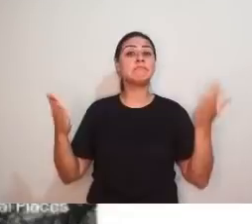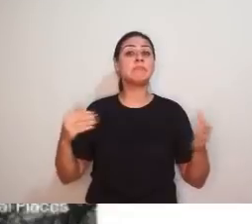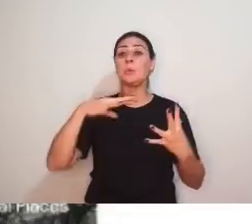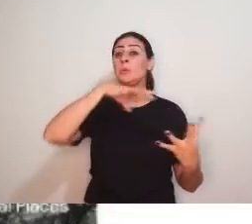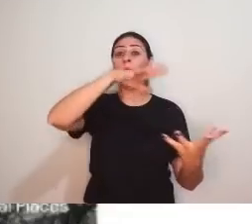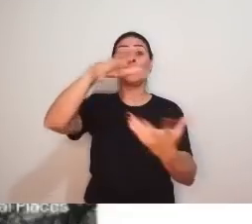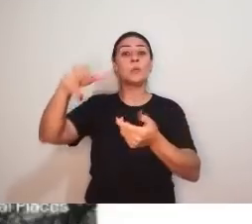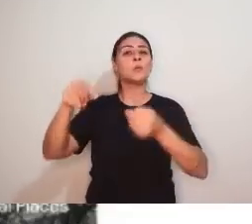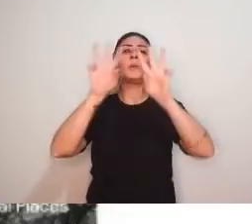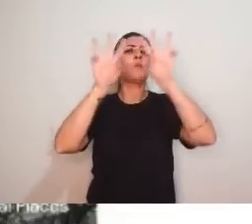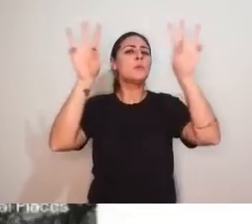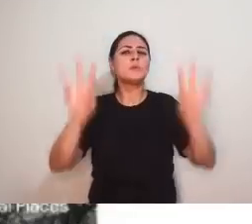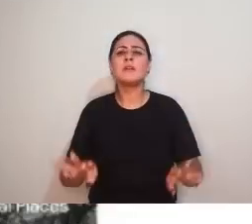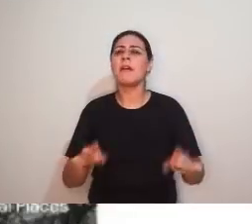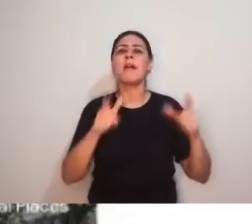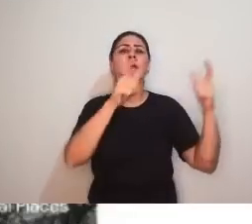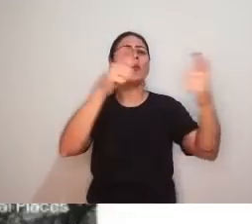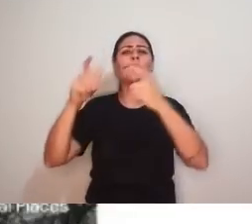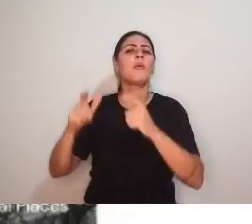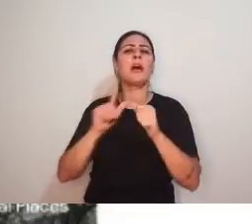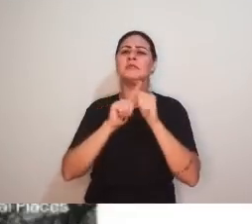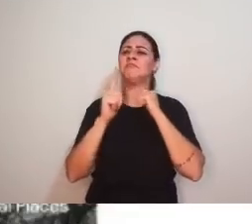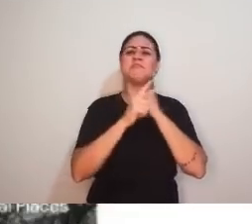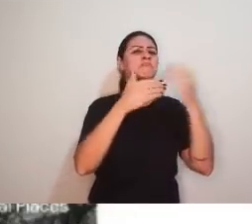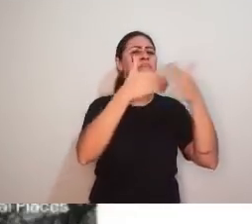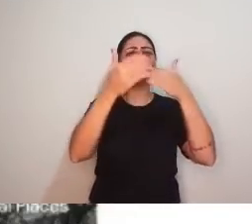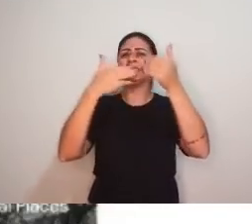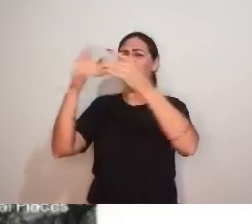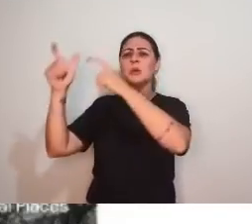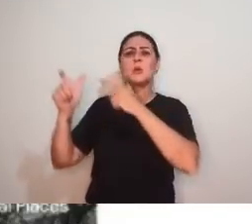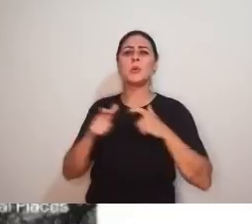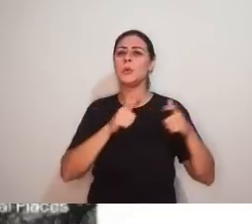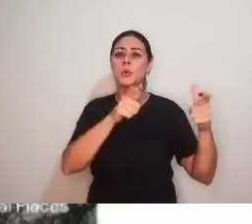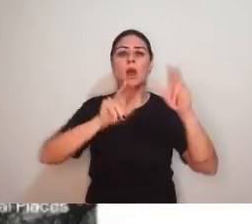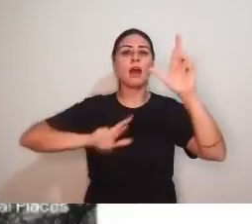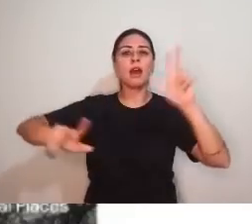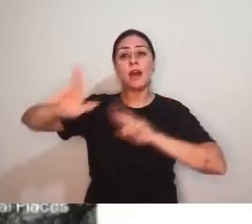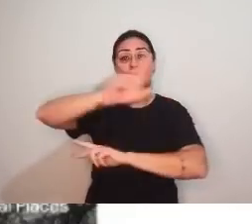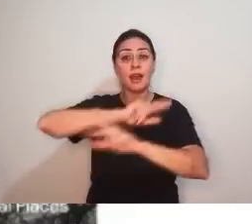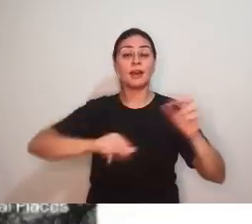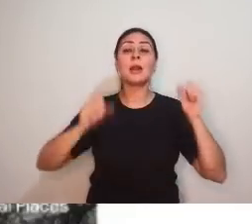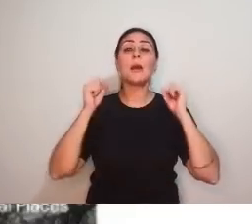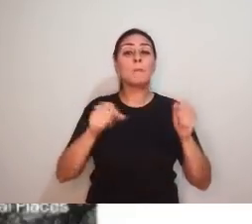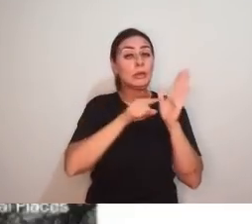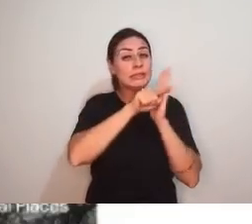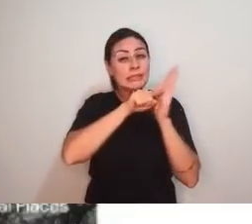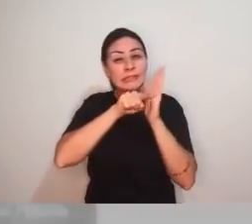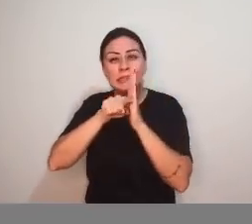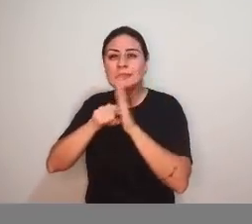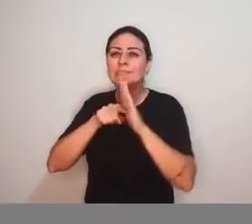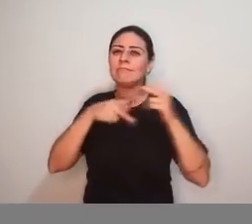mundo afora, tanto de museus quanto de localizações geográficas, né? Então aqui você